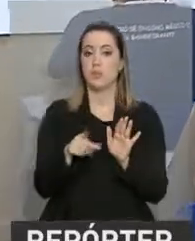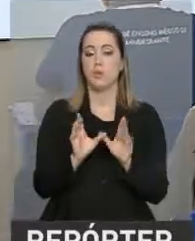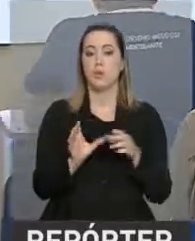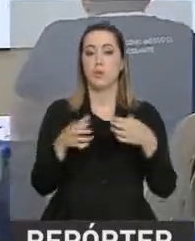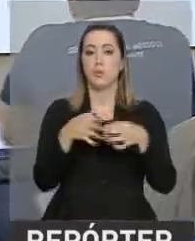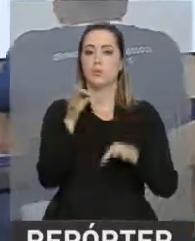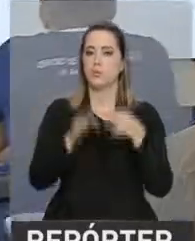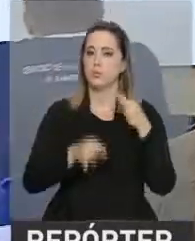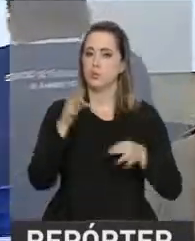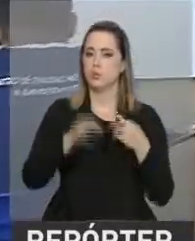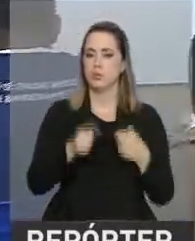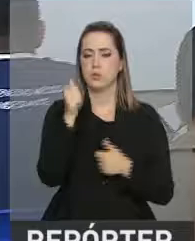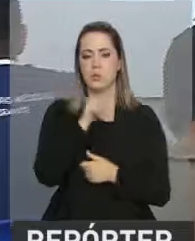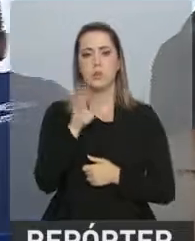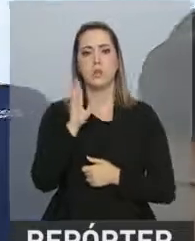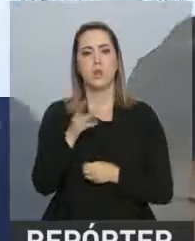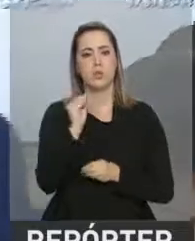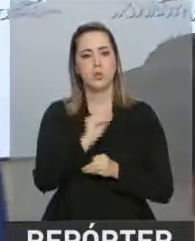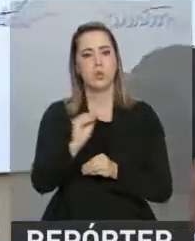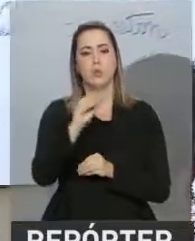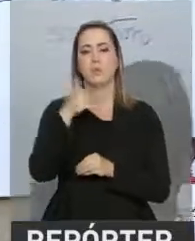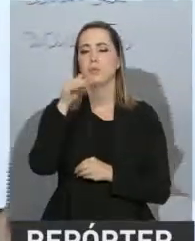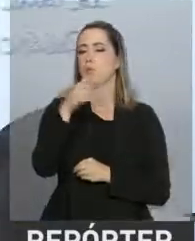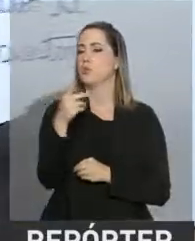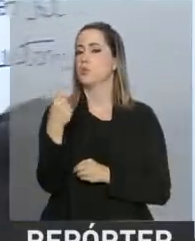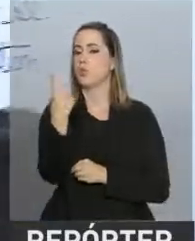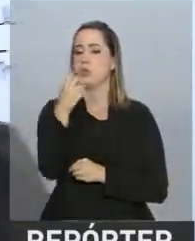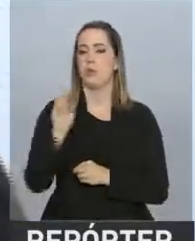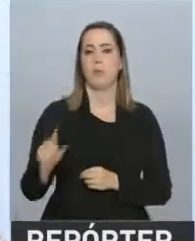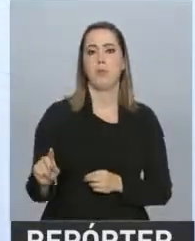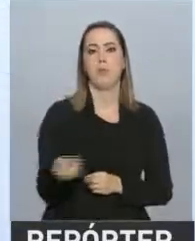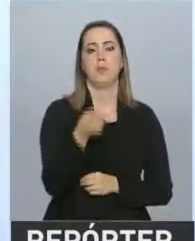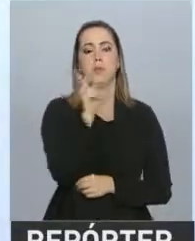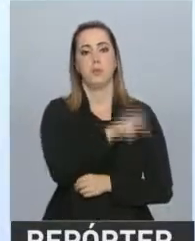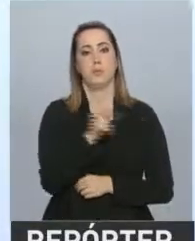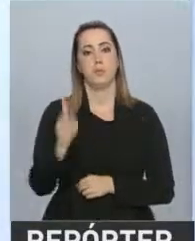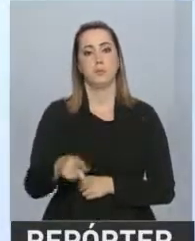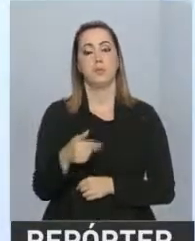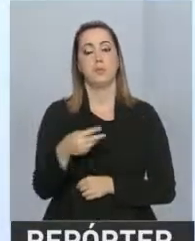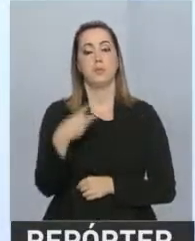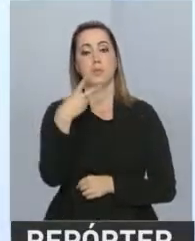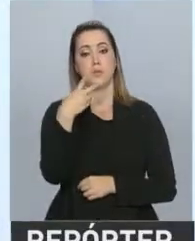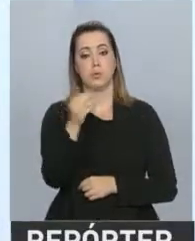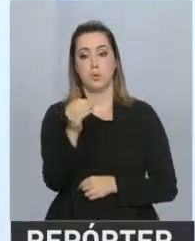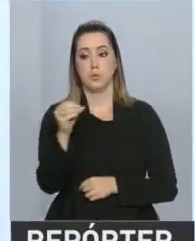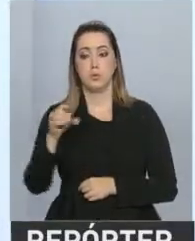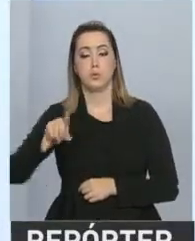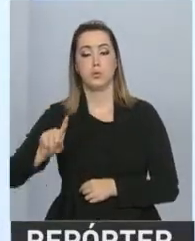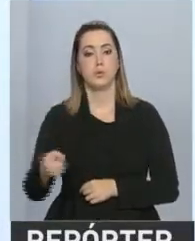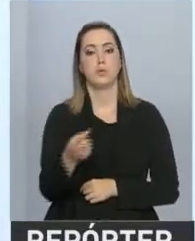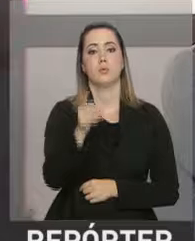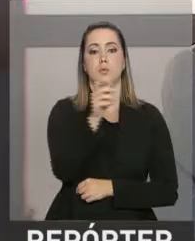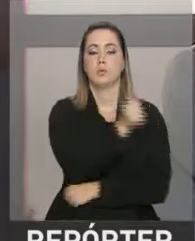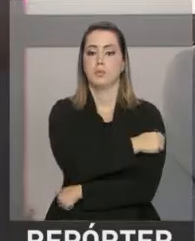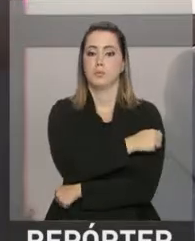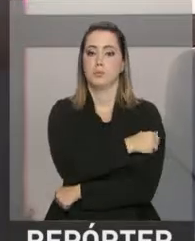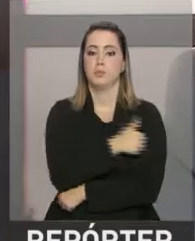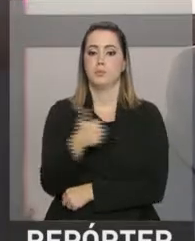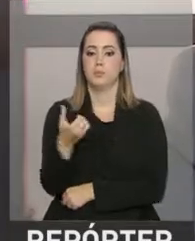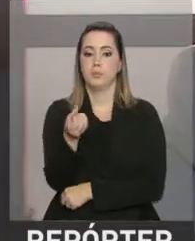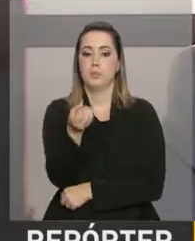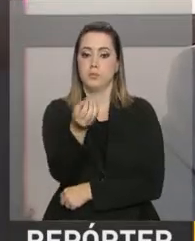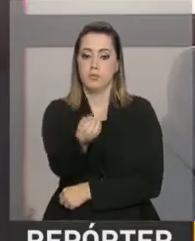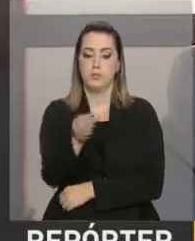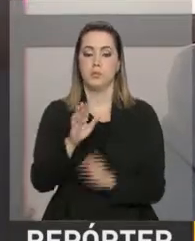judiciário da mulher que já atendeu mais de mil professores e dois mil alunos de 265 obras do distrito federal esse é um trabalho